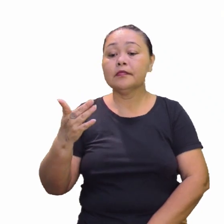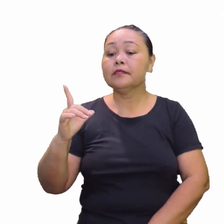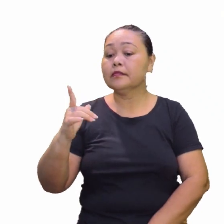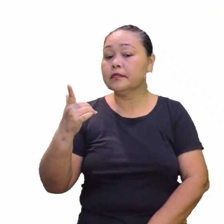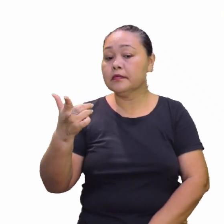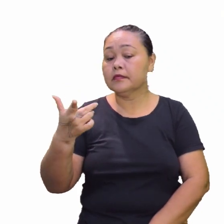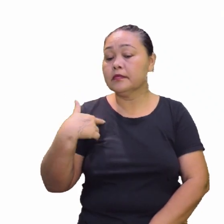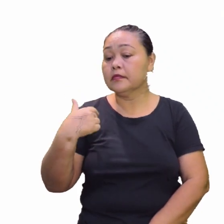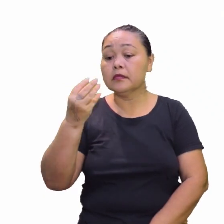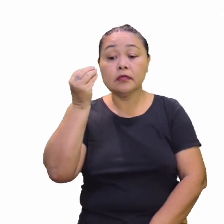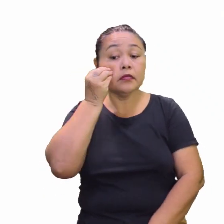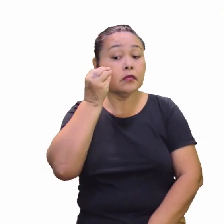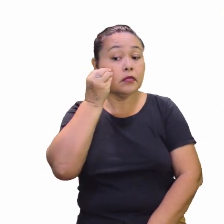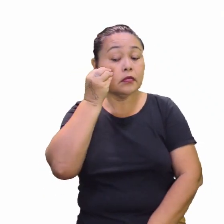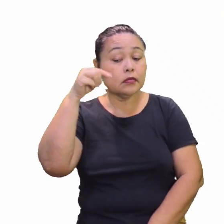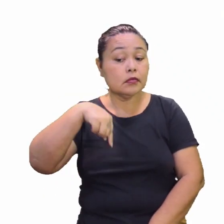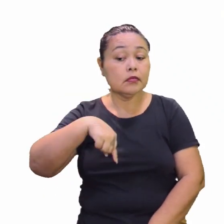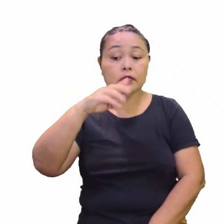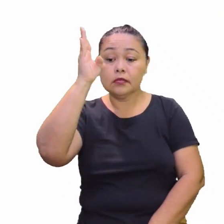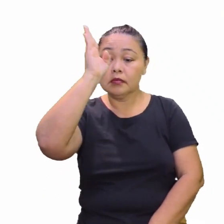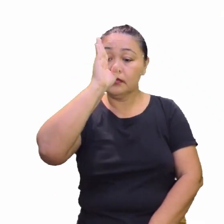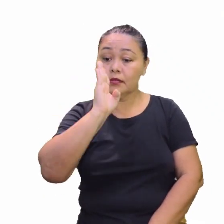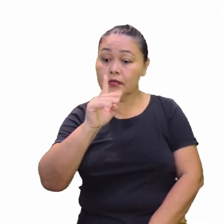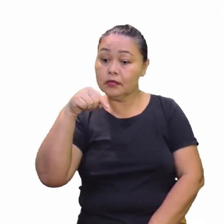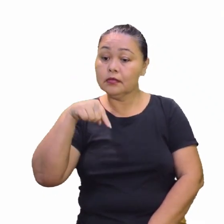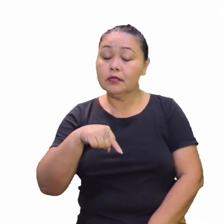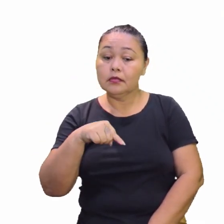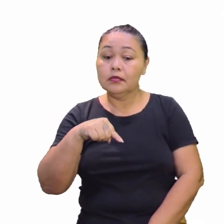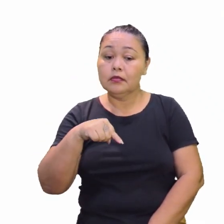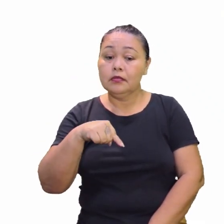A gente pode verificar, por exemplo, aqui no Brasil,